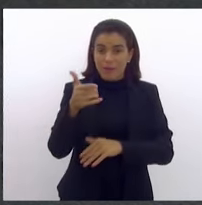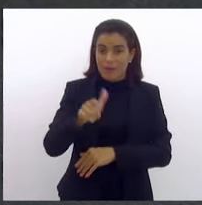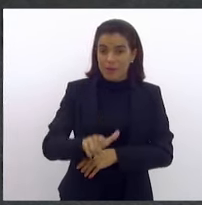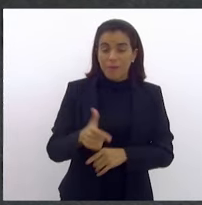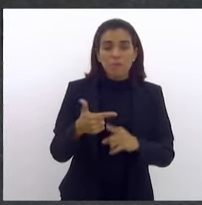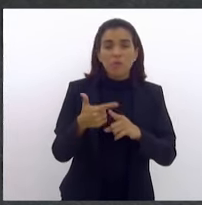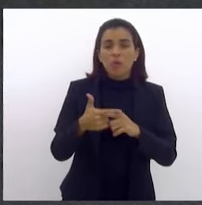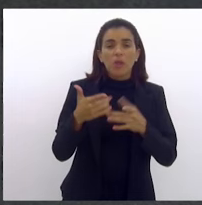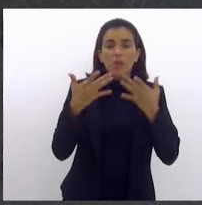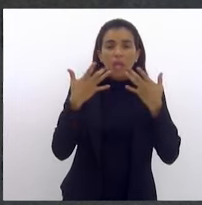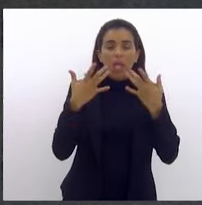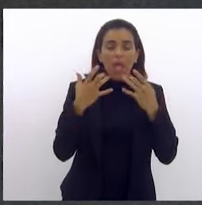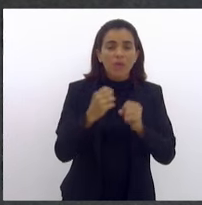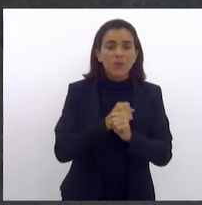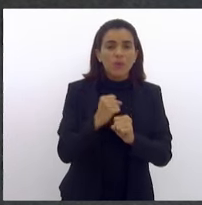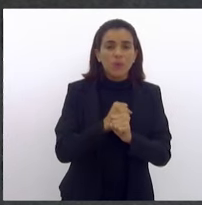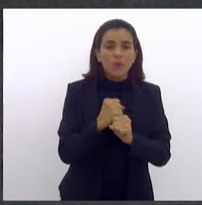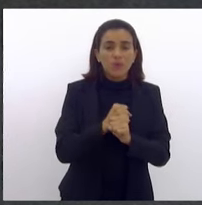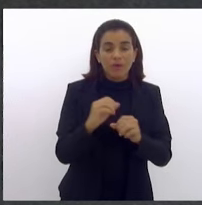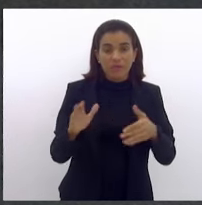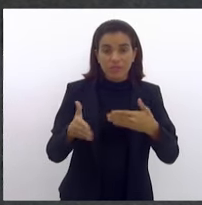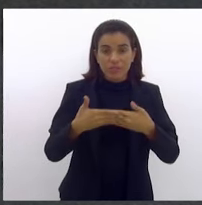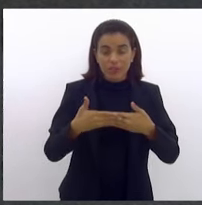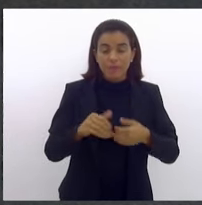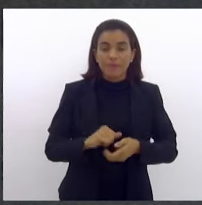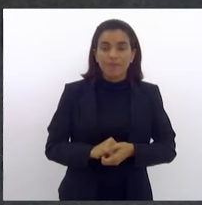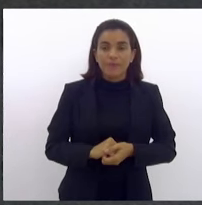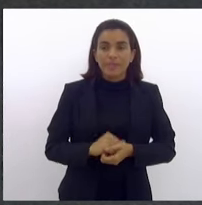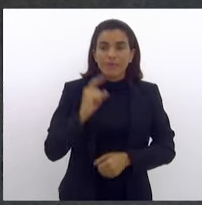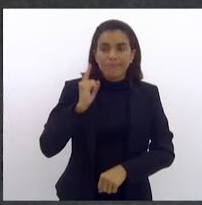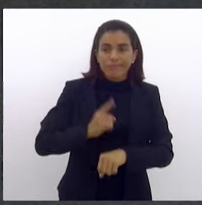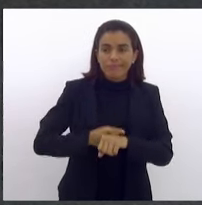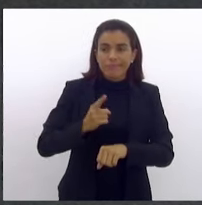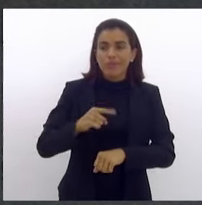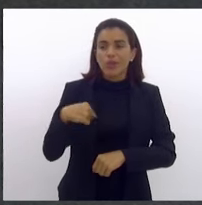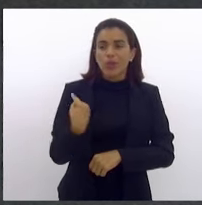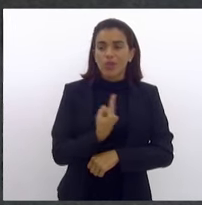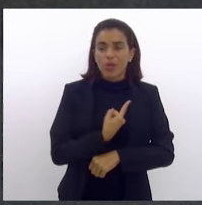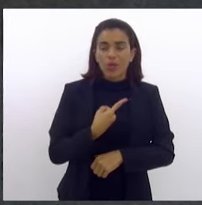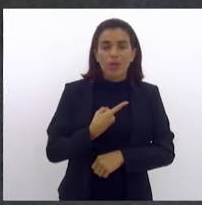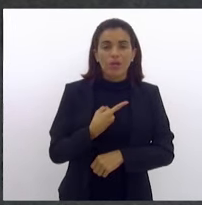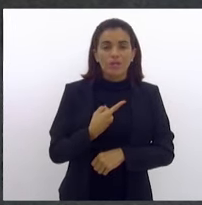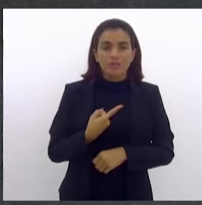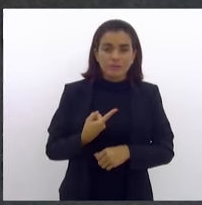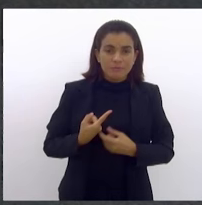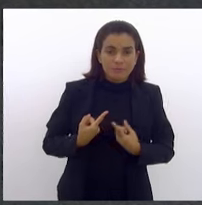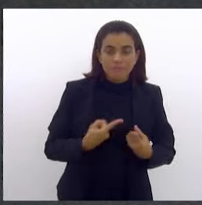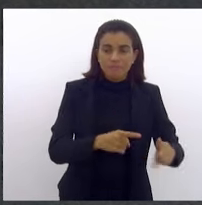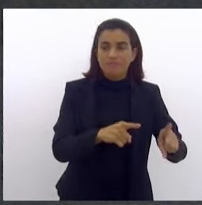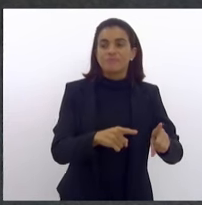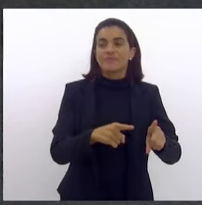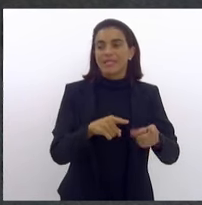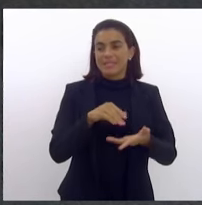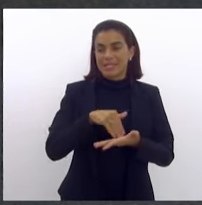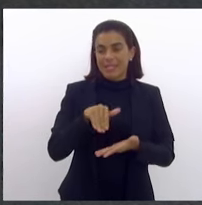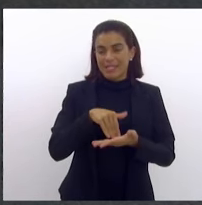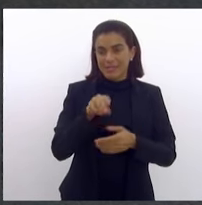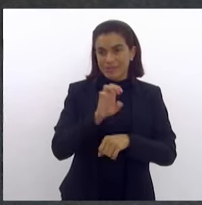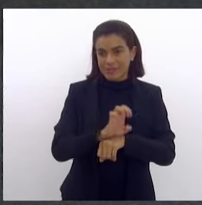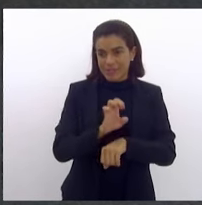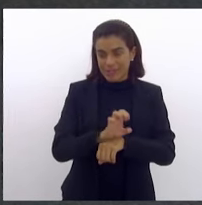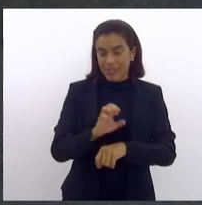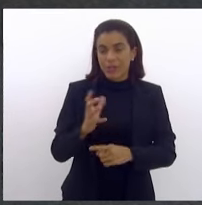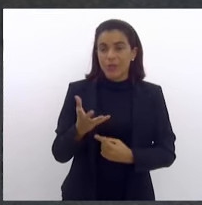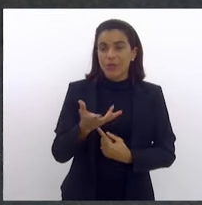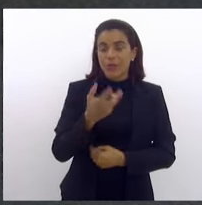teatro estava fechado durante tanto tempo. E, rapidamente, nós provocamos a Secretaria de Cultura aqui do Estado, provocamos